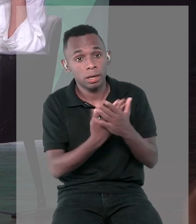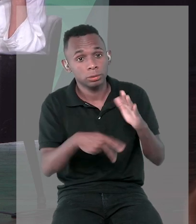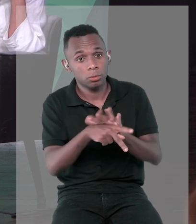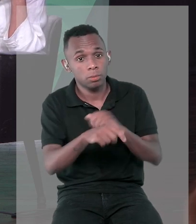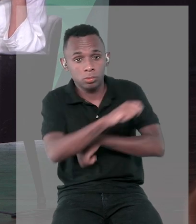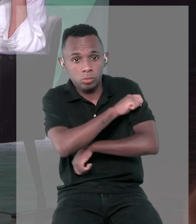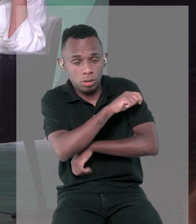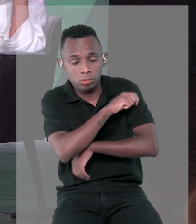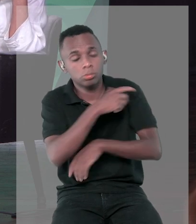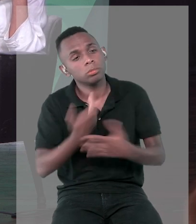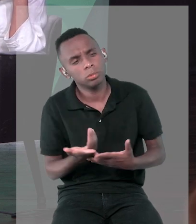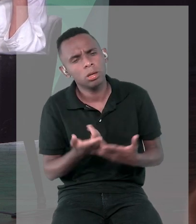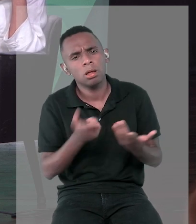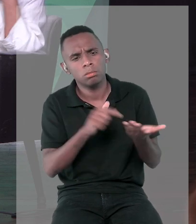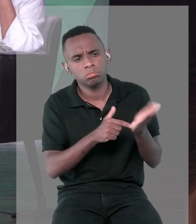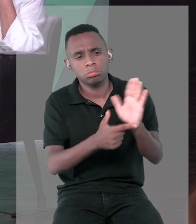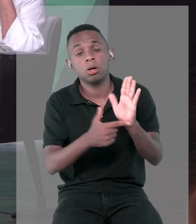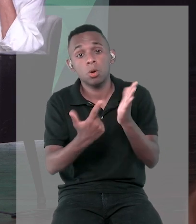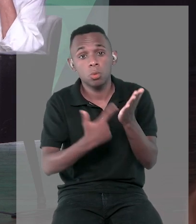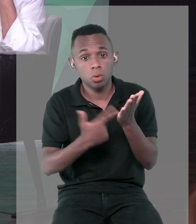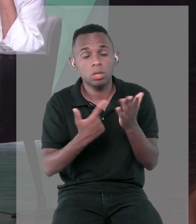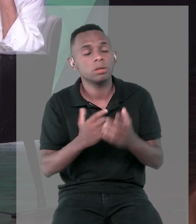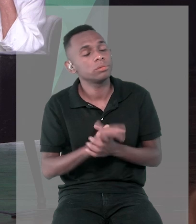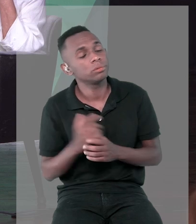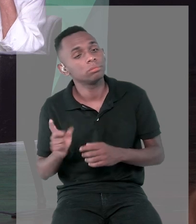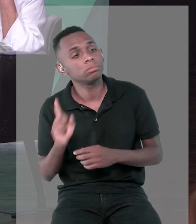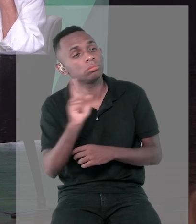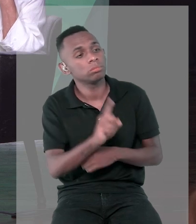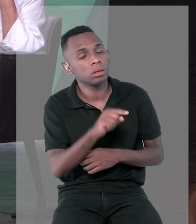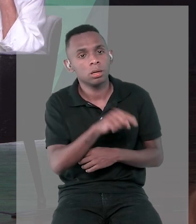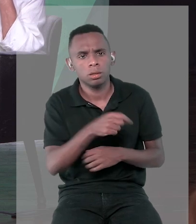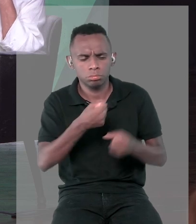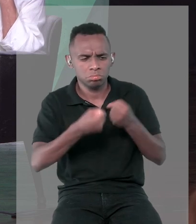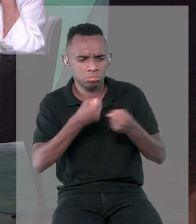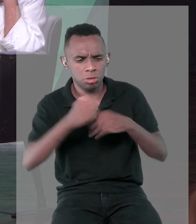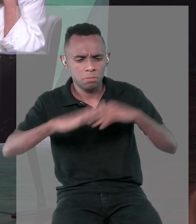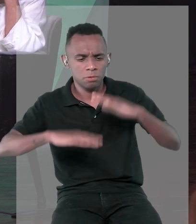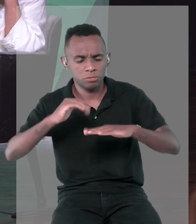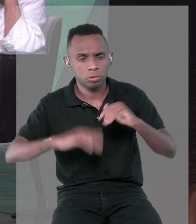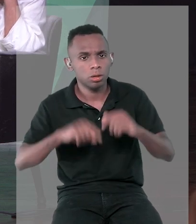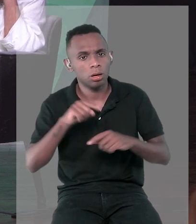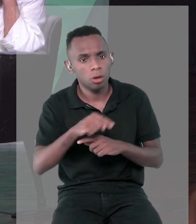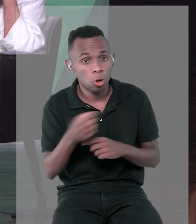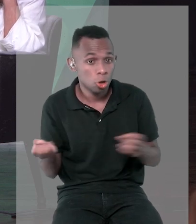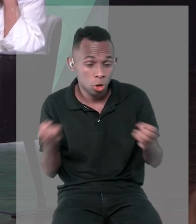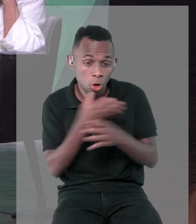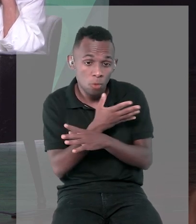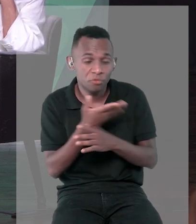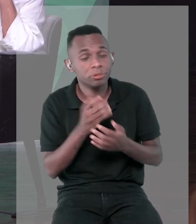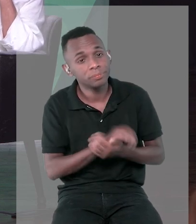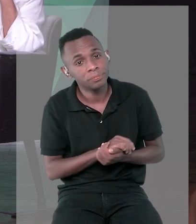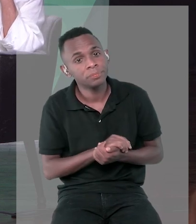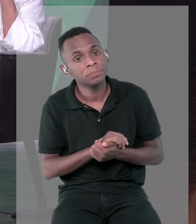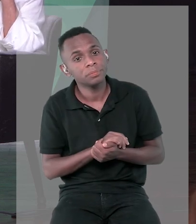ela estava lançando um livro aqui, e ele era um jornalista assim, muito novato,